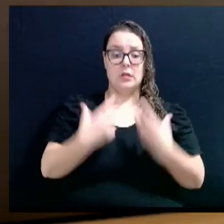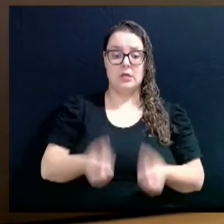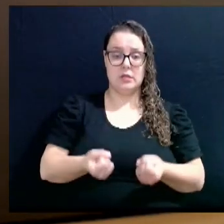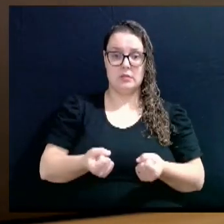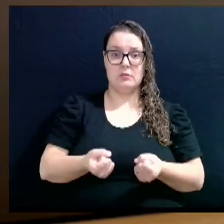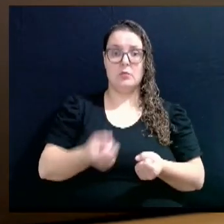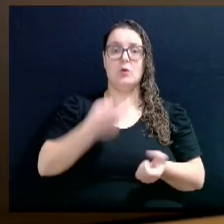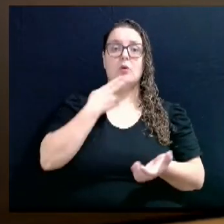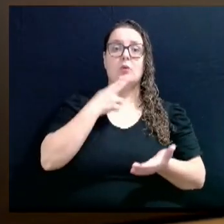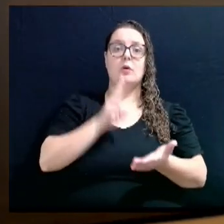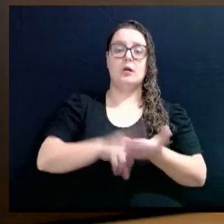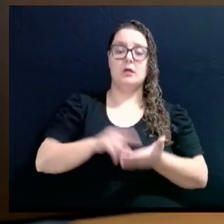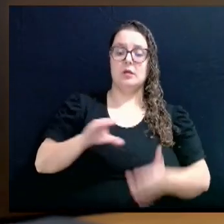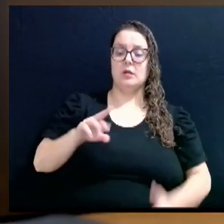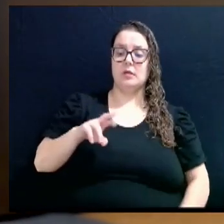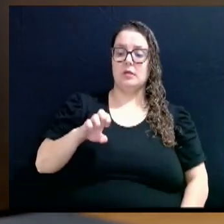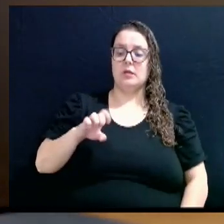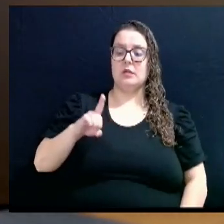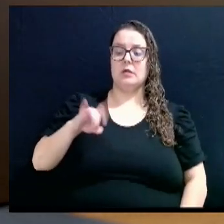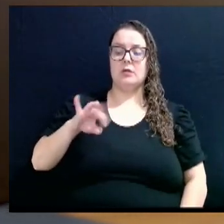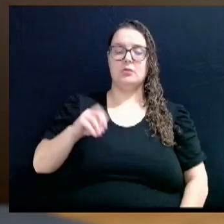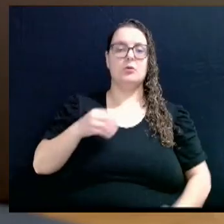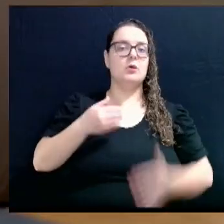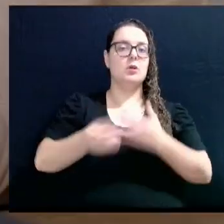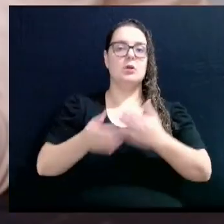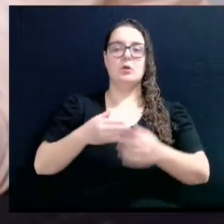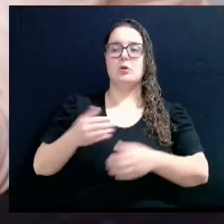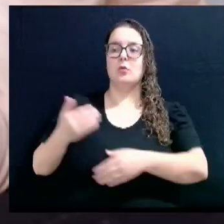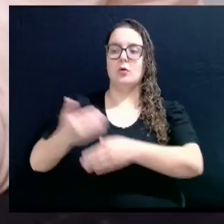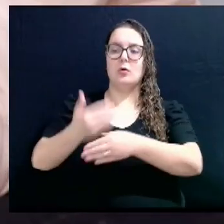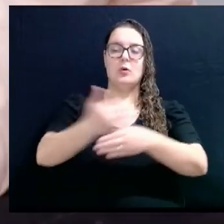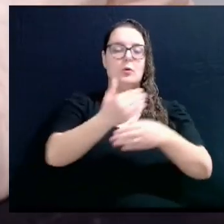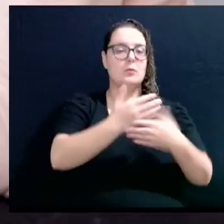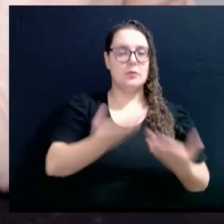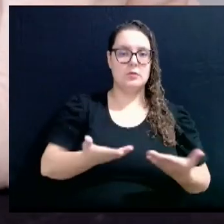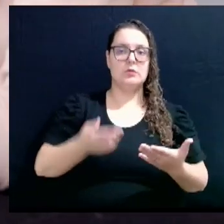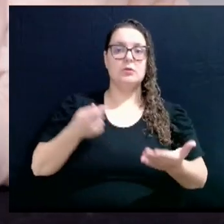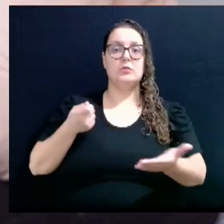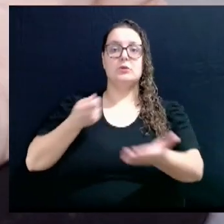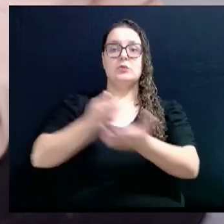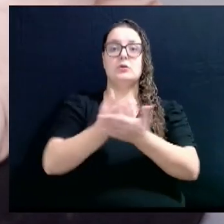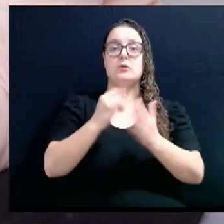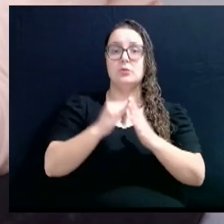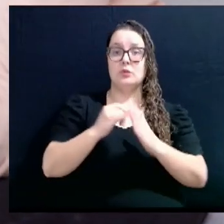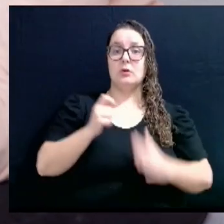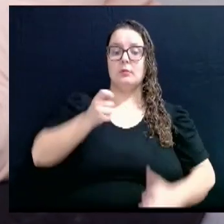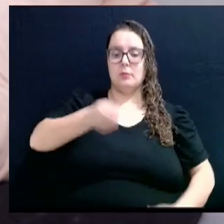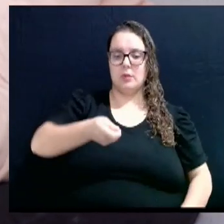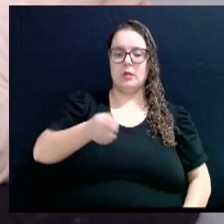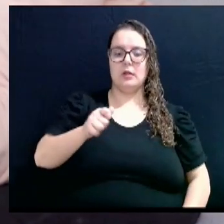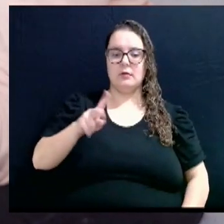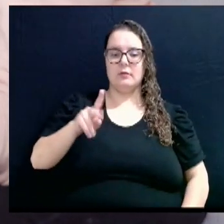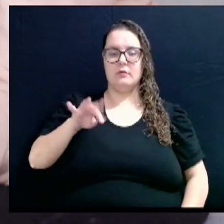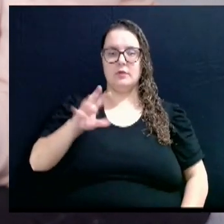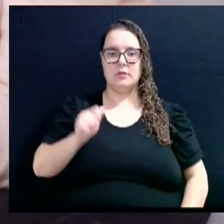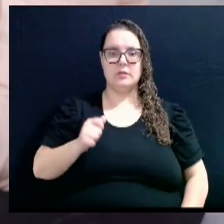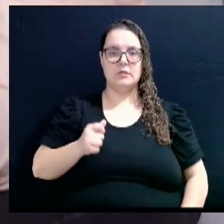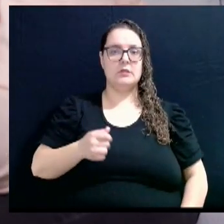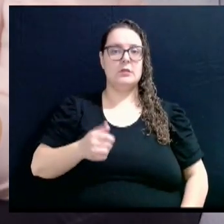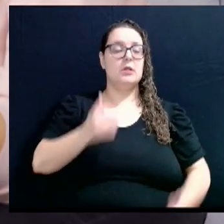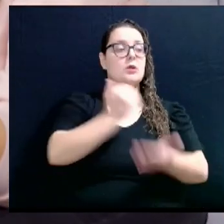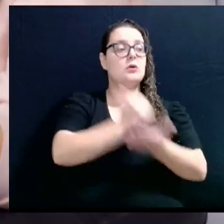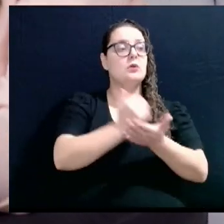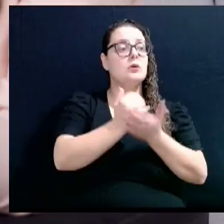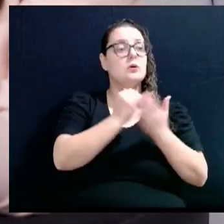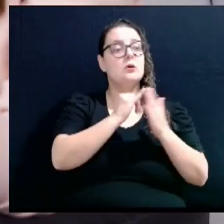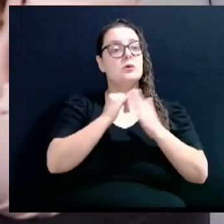crédito, você vai em qualquer construtora e está comprando esse imóvel à vista. E o financiamento imobiliário, o que ele é, né? O